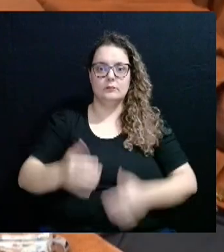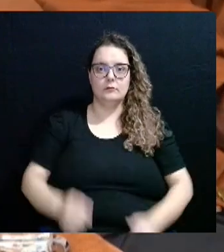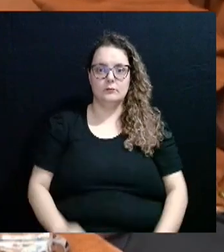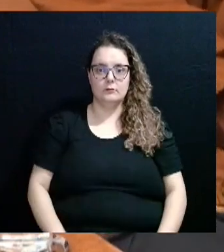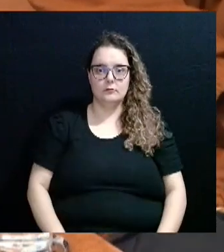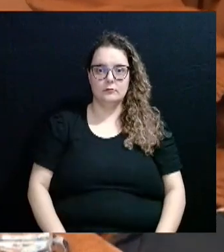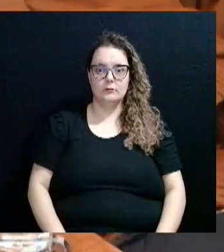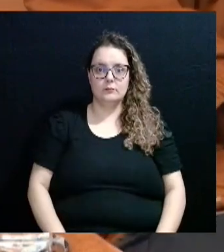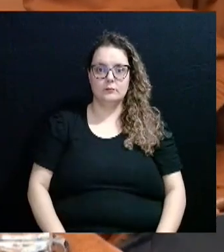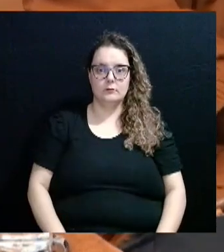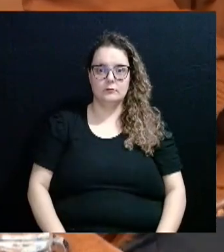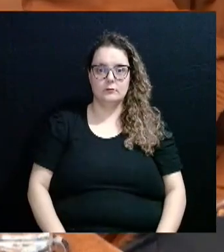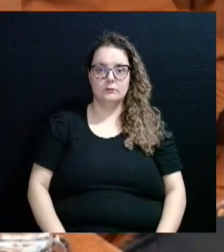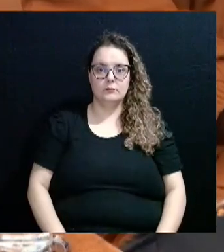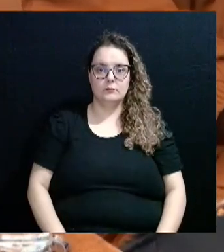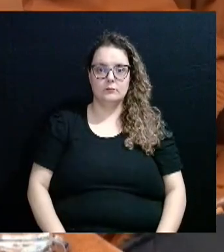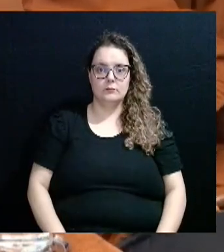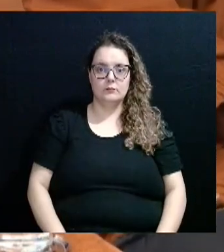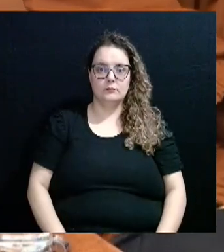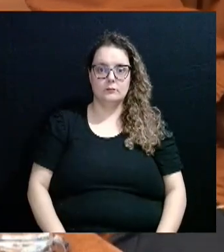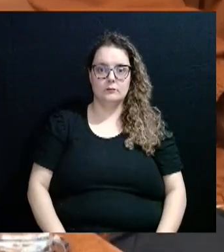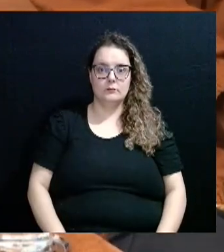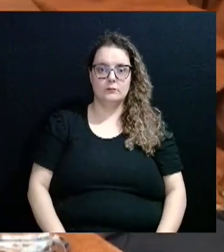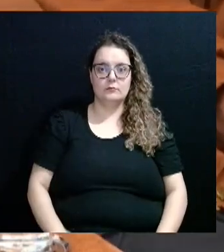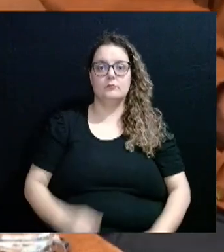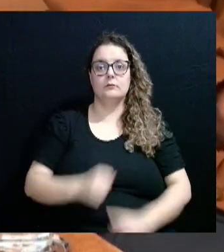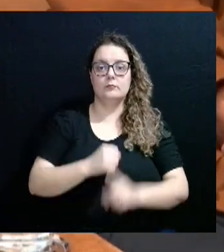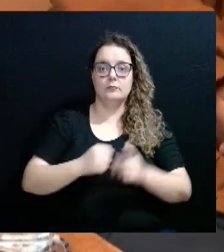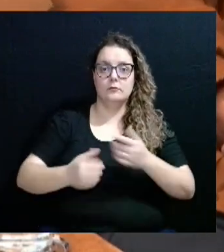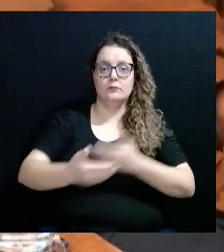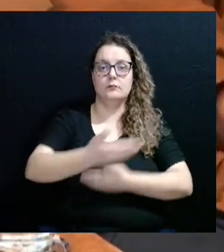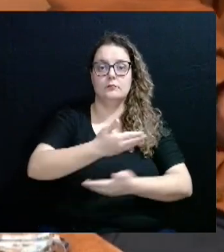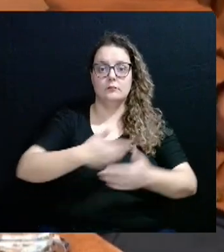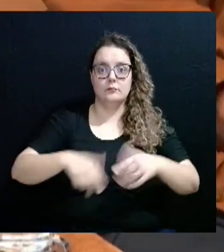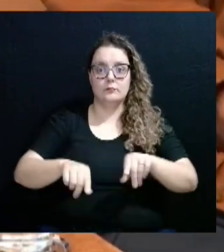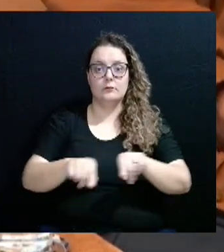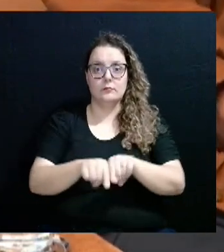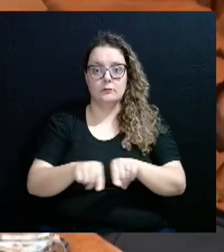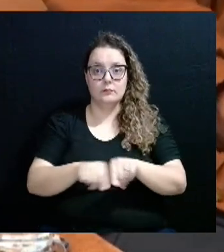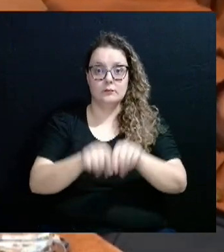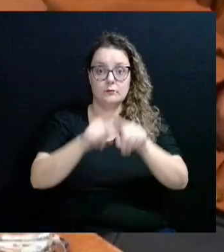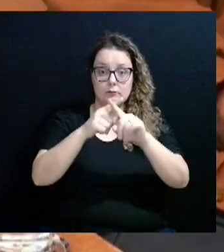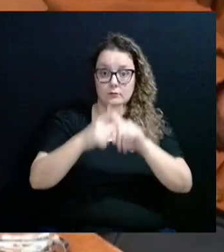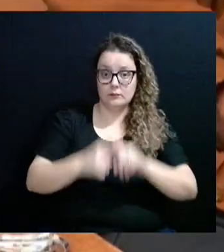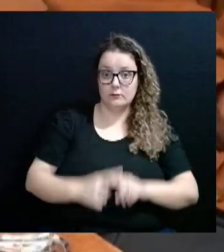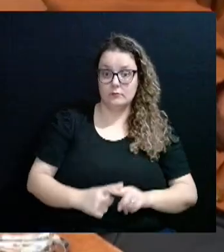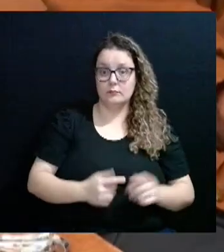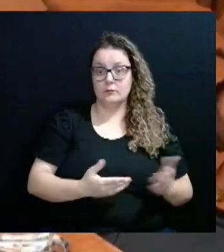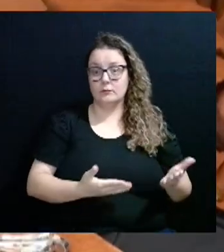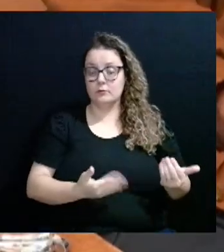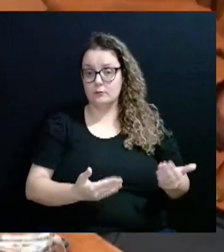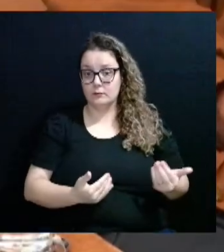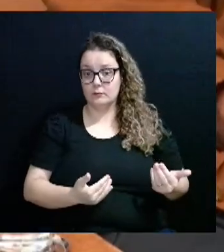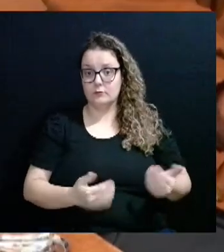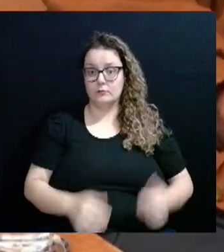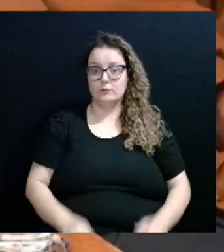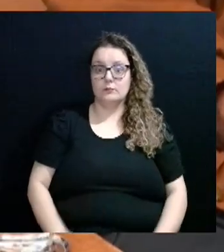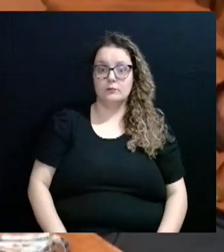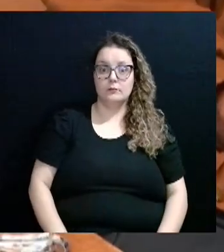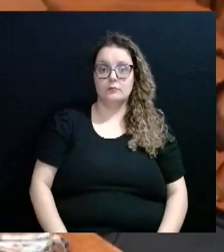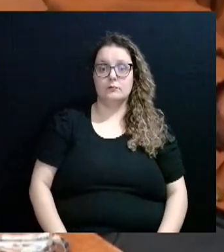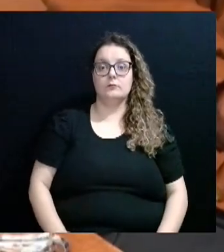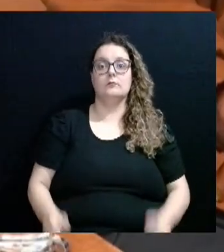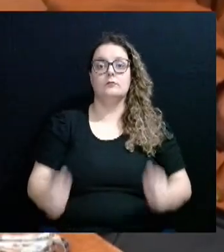de uma sociabilidade, inclusive, que disputa a juventude com o crime, com